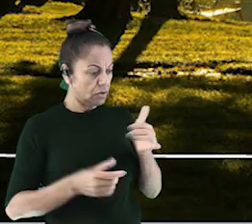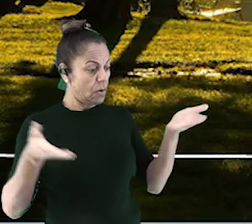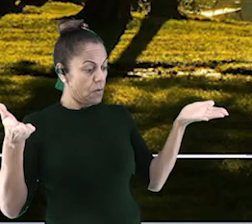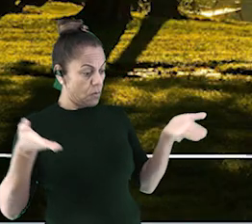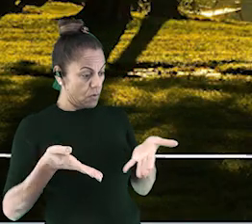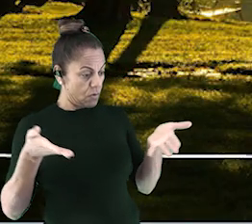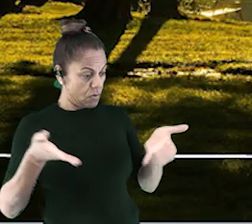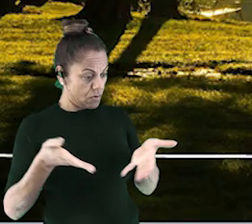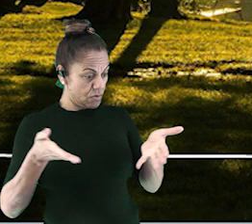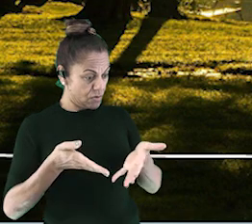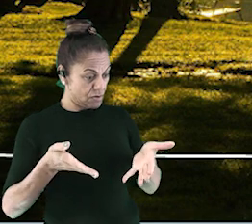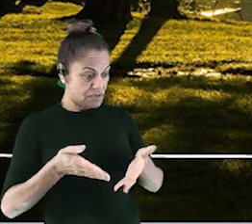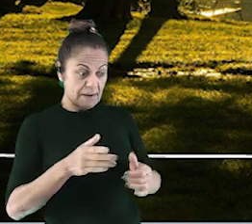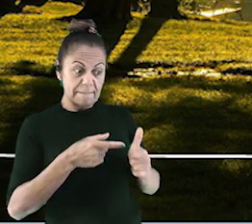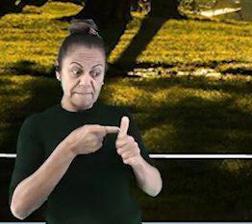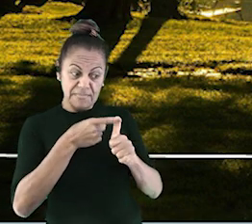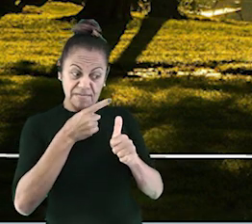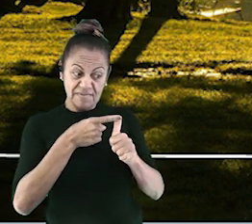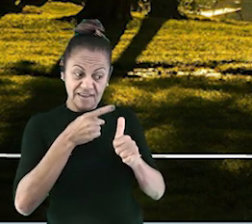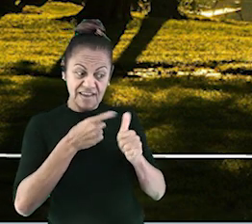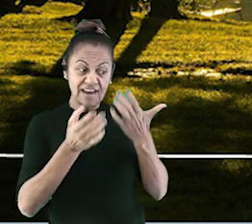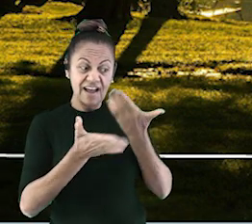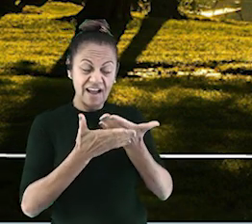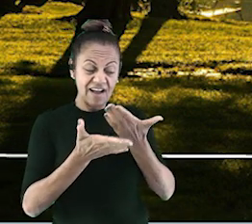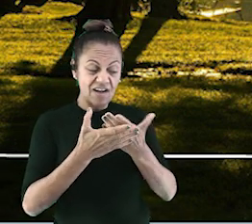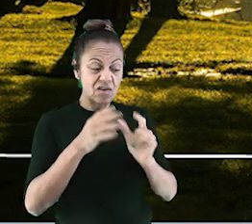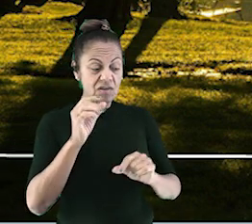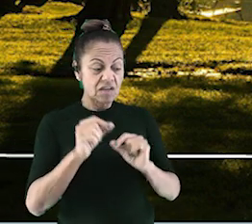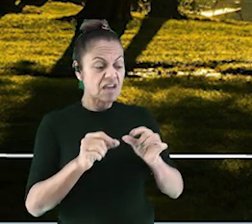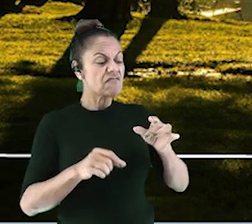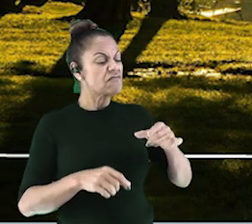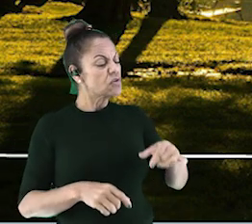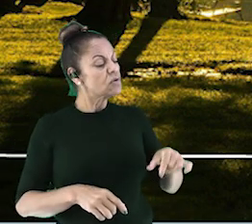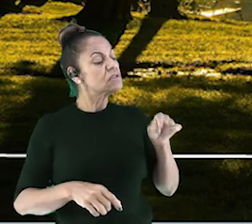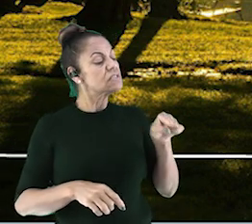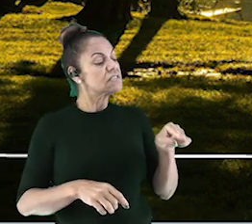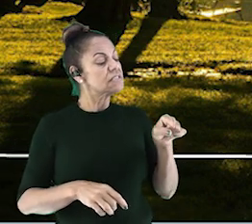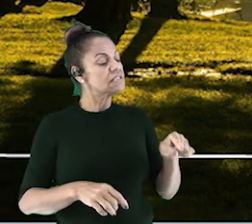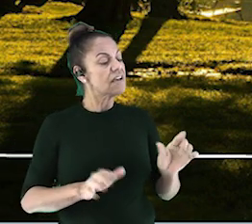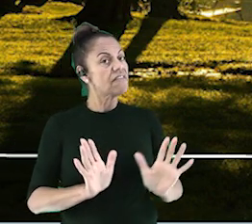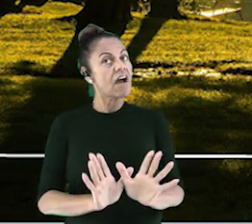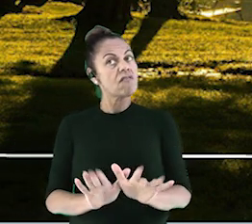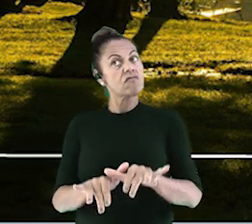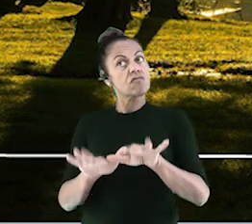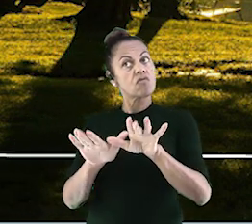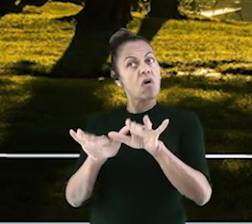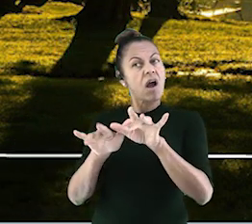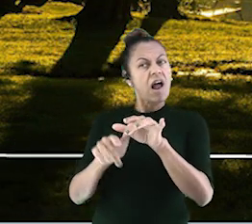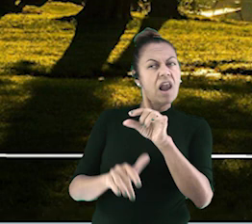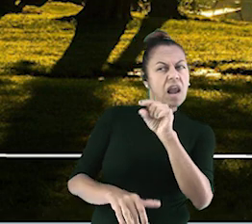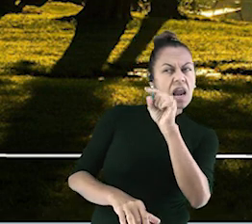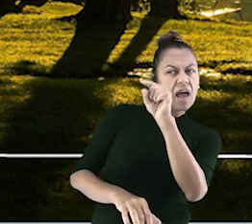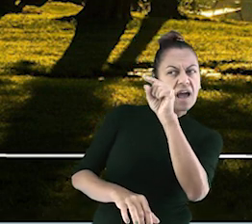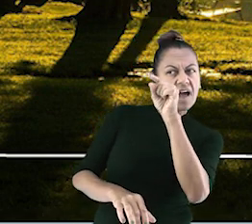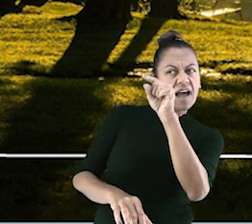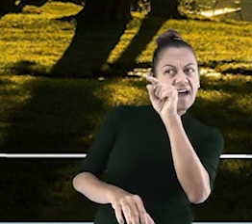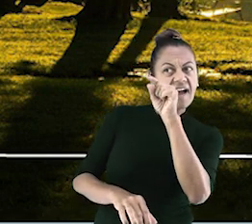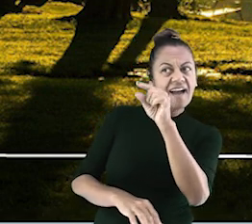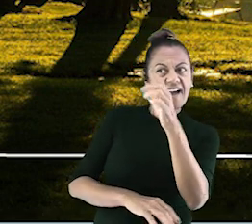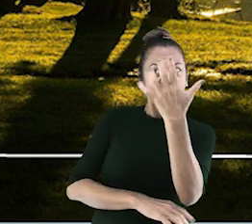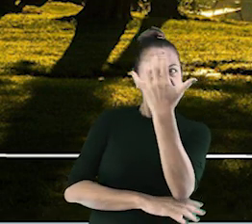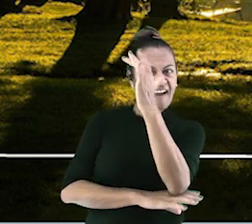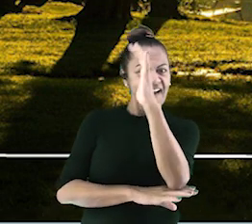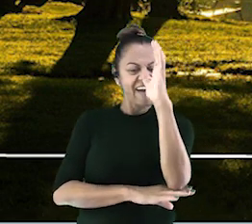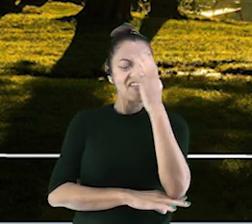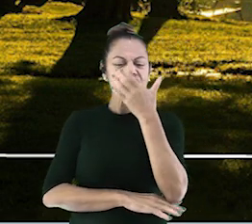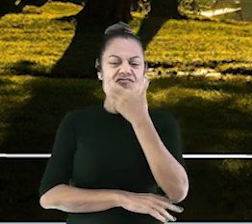bem-te-vi logo disse: hoje, na sua primeira aula, você irá voar até aquele